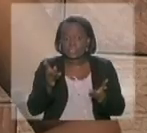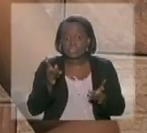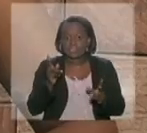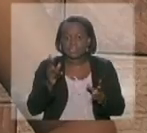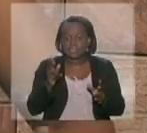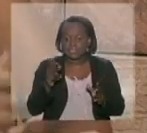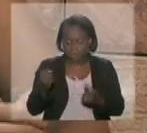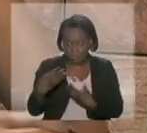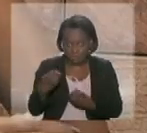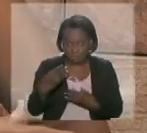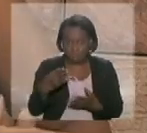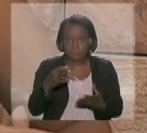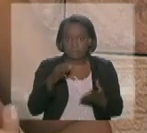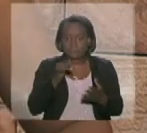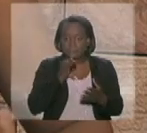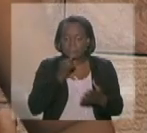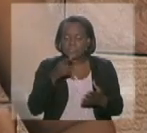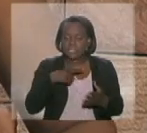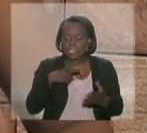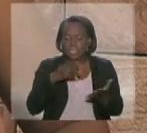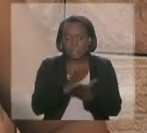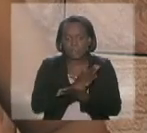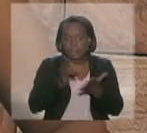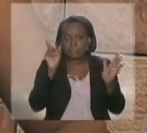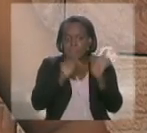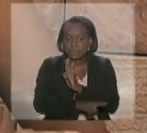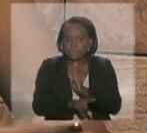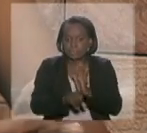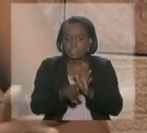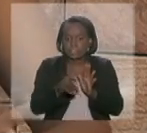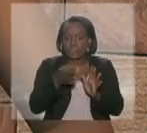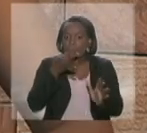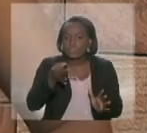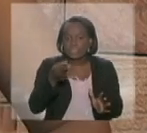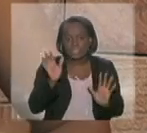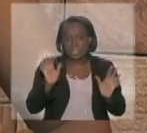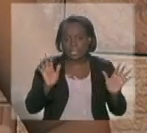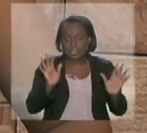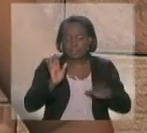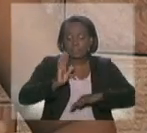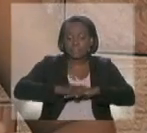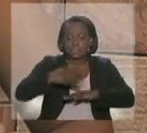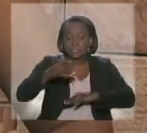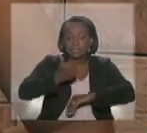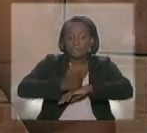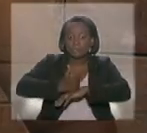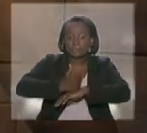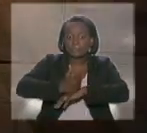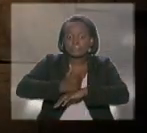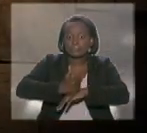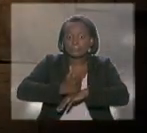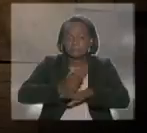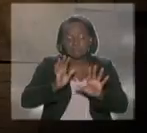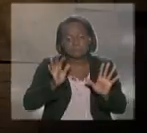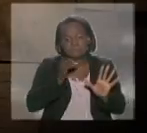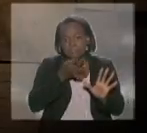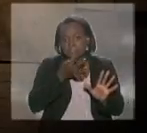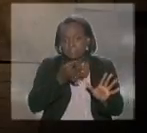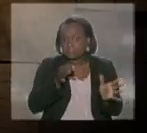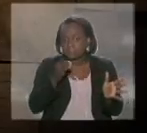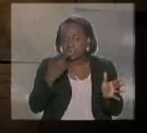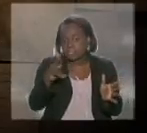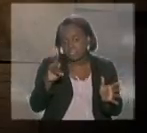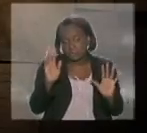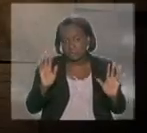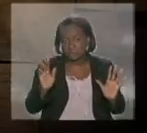sempre minha mãe sempre me ensinou que é uma existem questões que não se deve opinar profissão por exemplo é uma questão